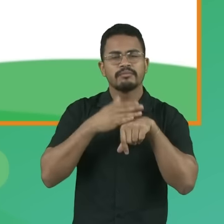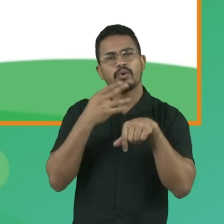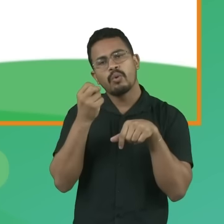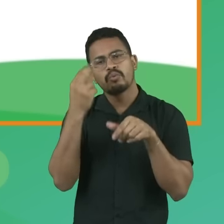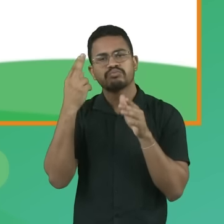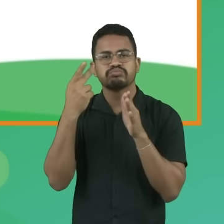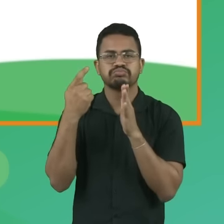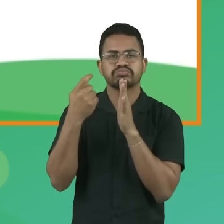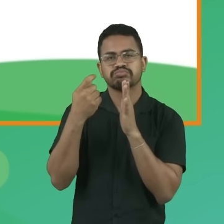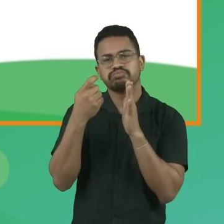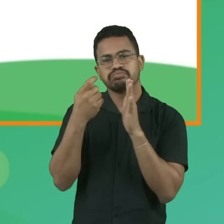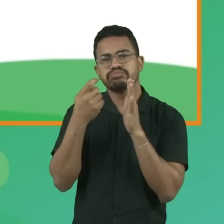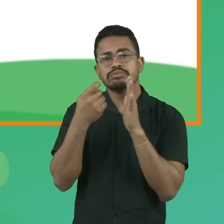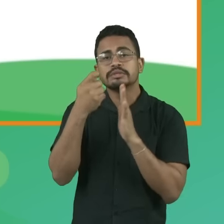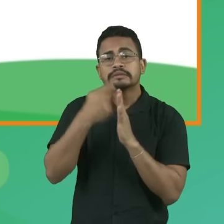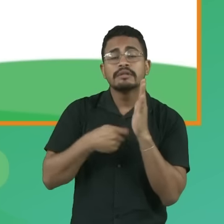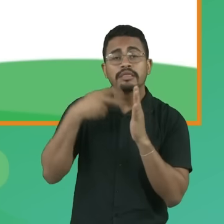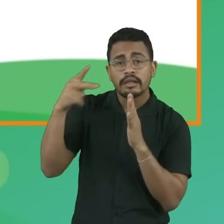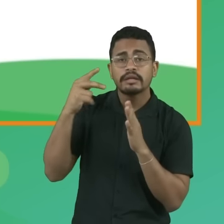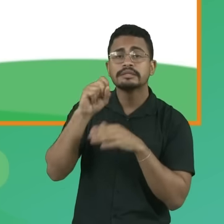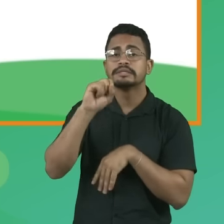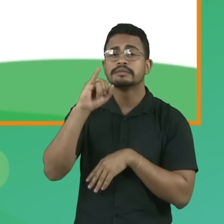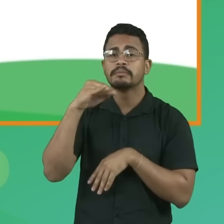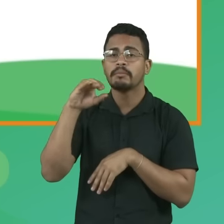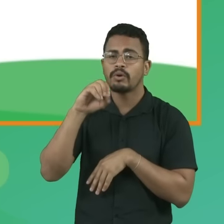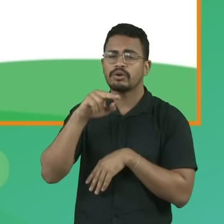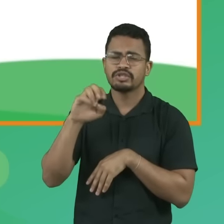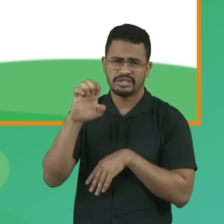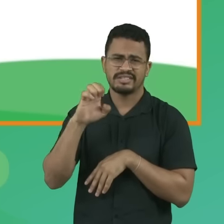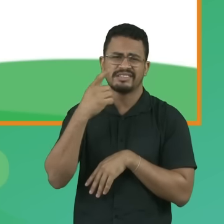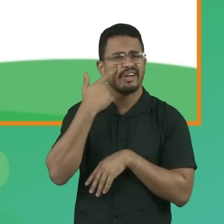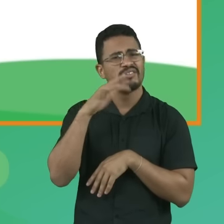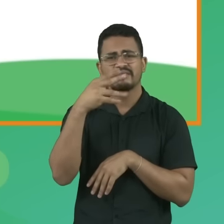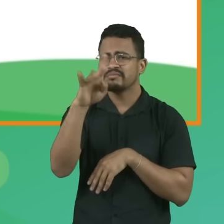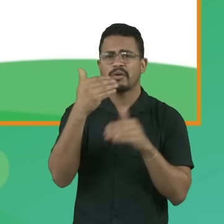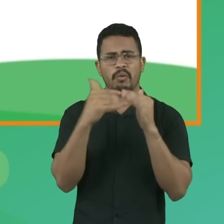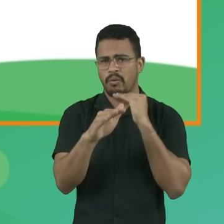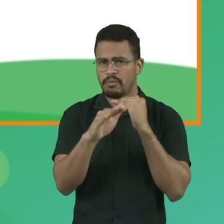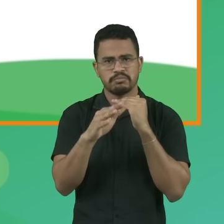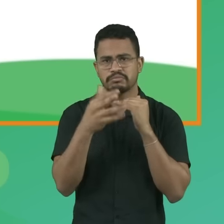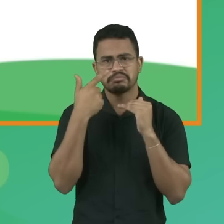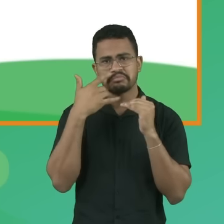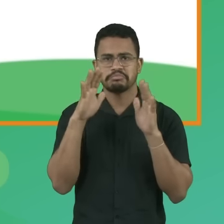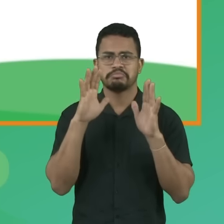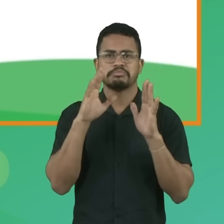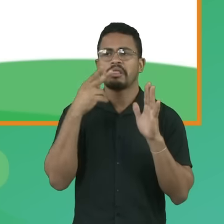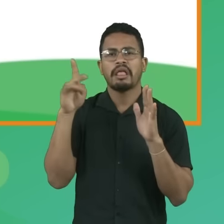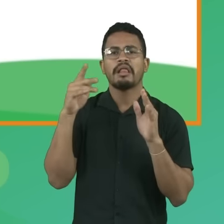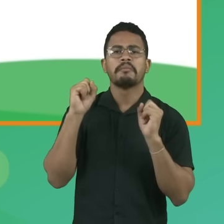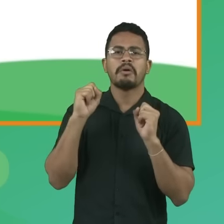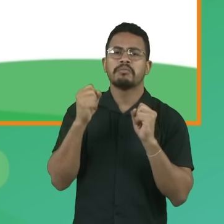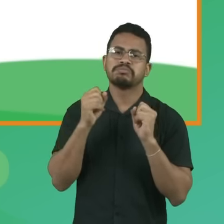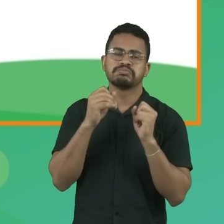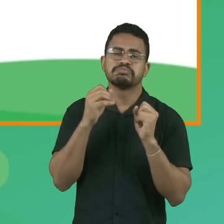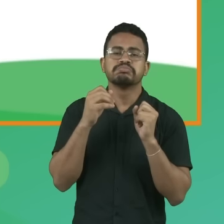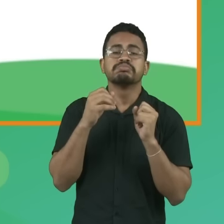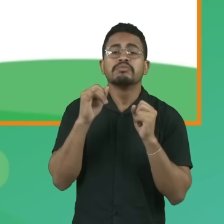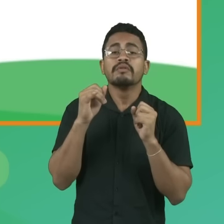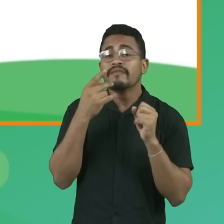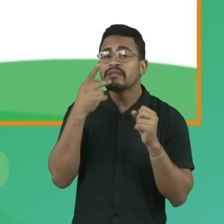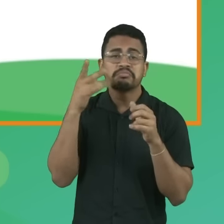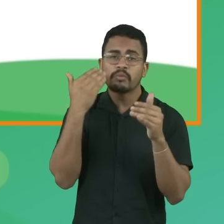da Simone. Você pode não concordar no seu íntimo, né? No seu pessoal, você pode não concordar com o que ela está dizendo. Mas para responder